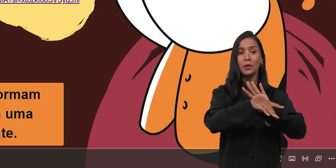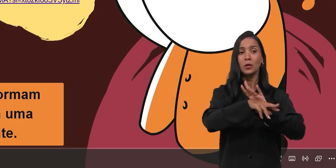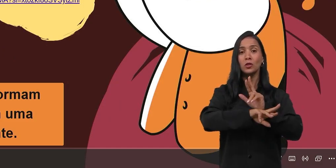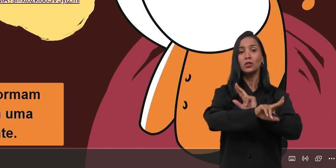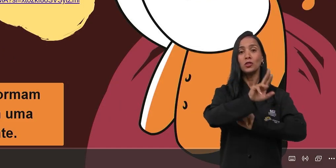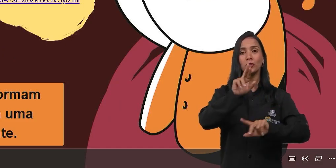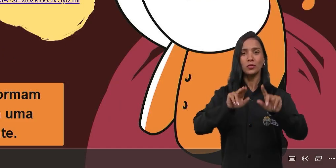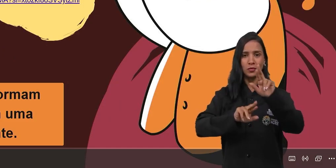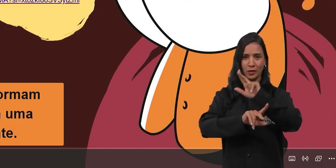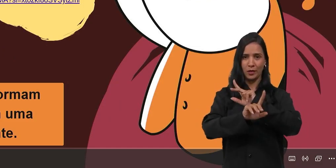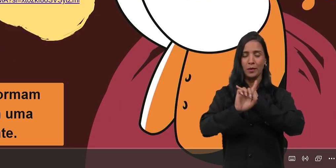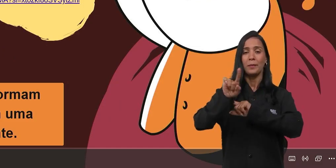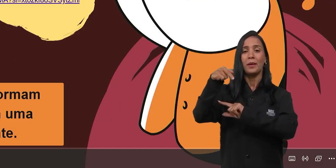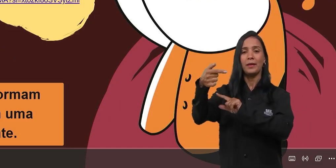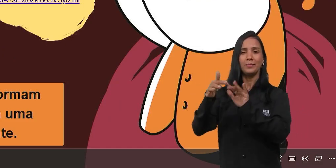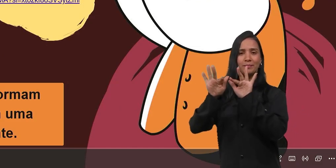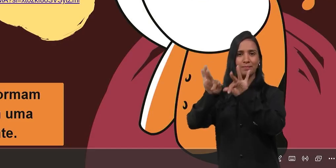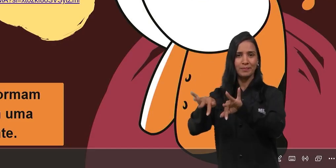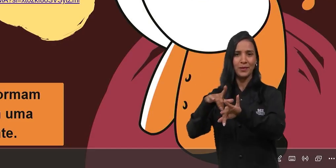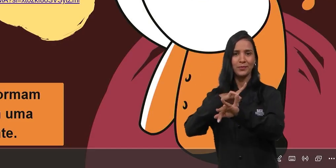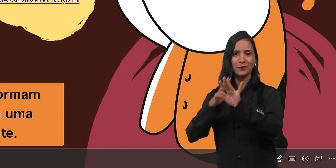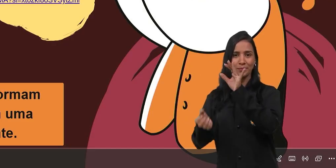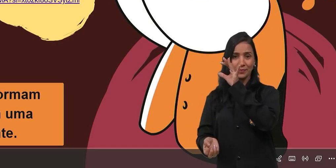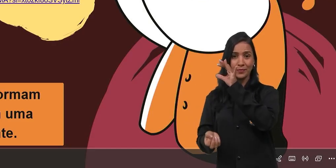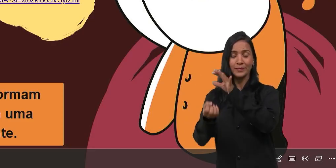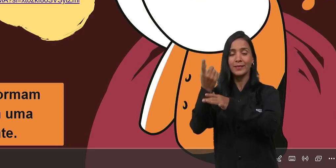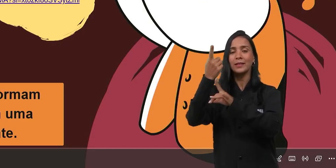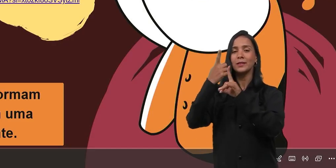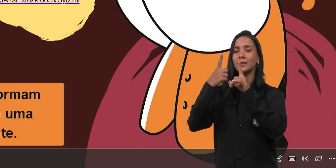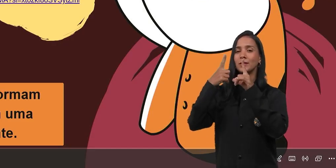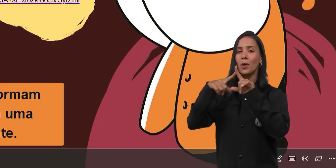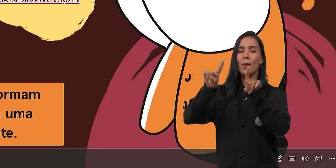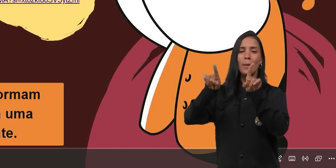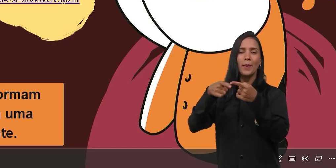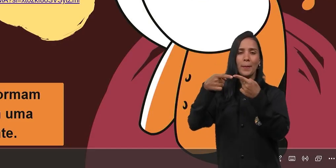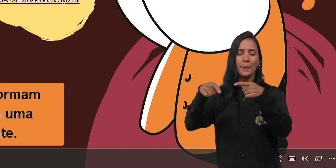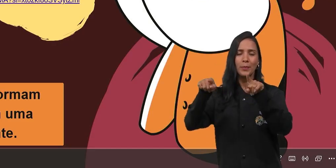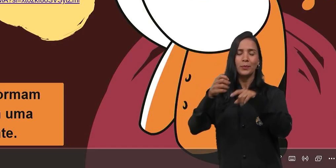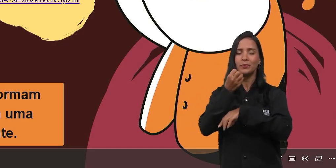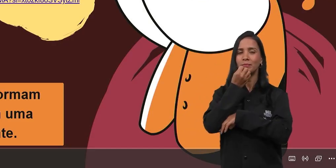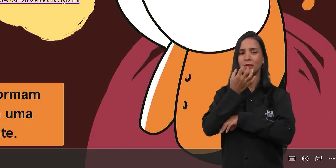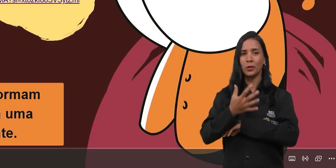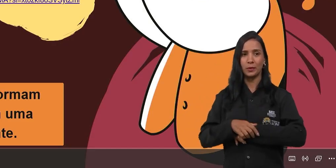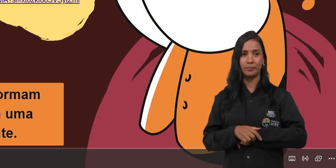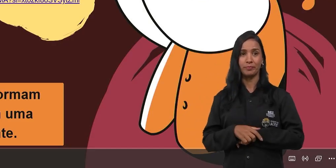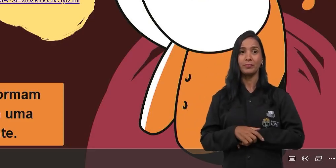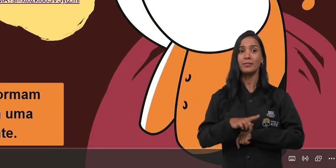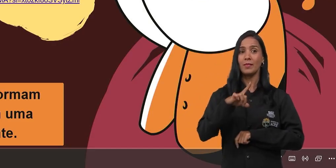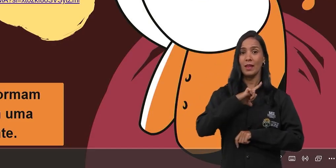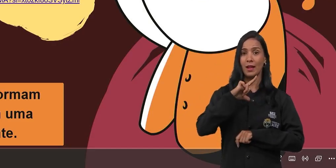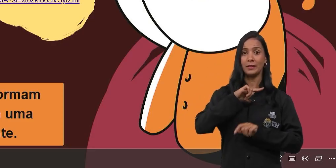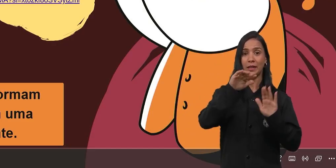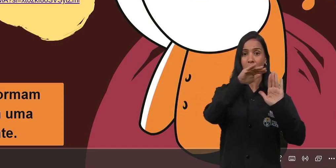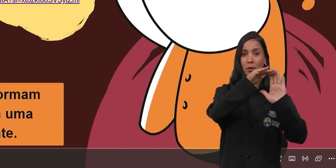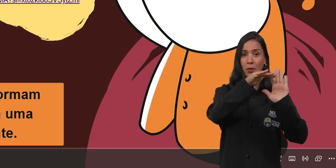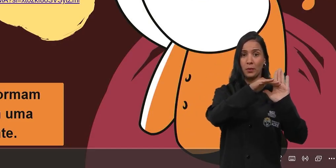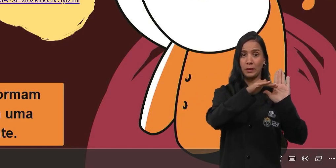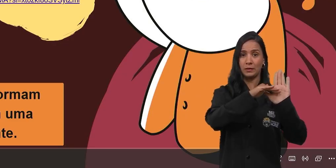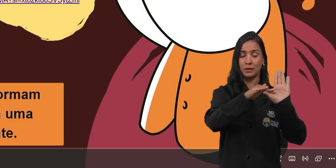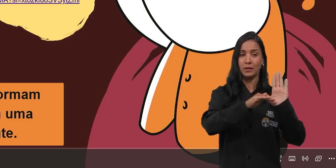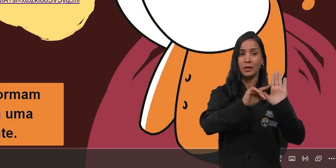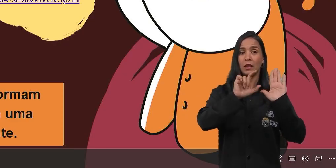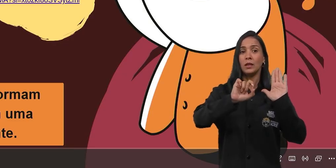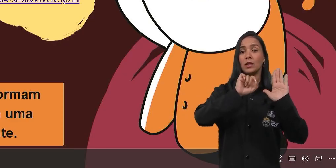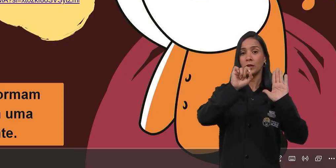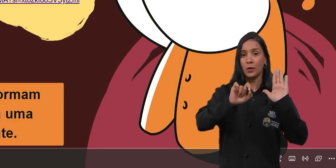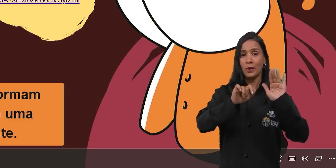som harmonioso. Em um coral, as vozes elas são divididas em naipes, ou seja, grupos de vozes com